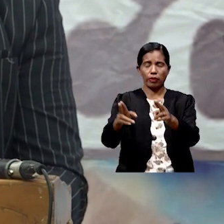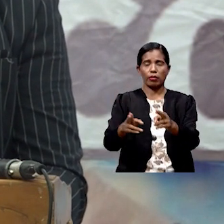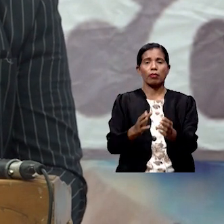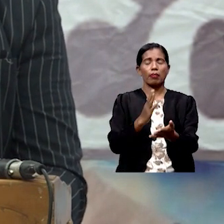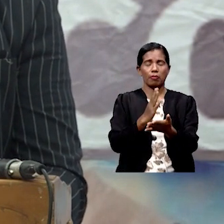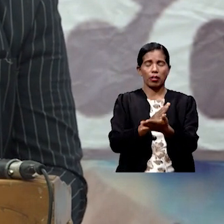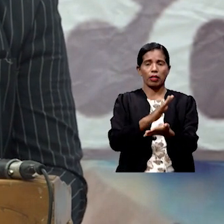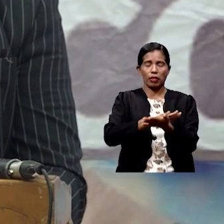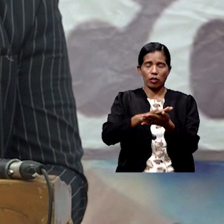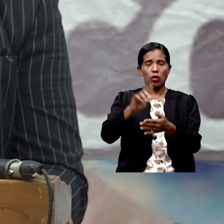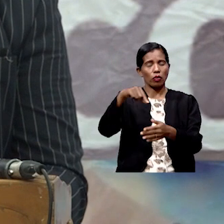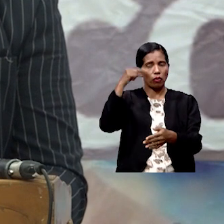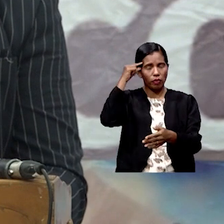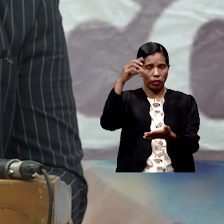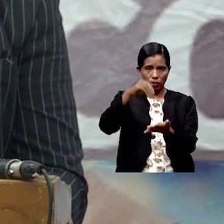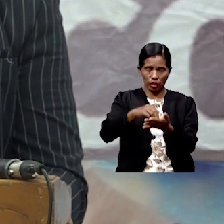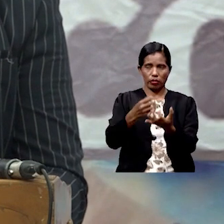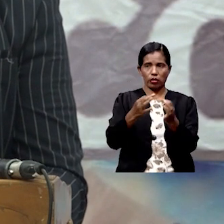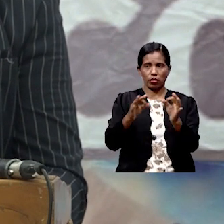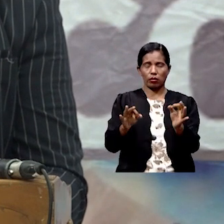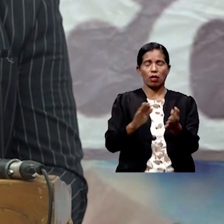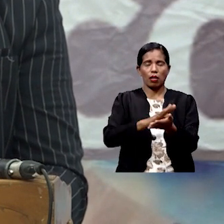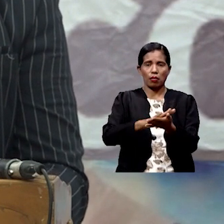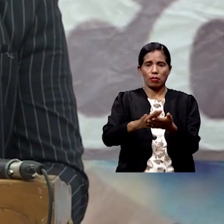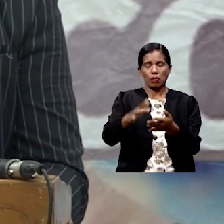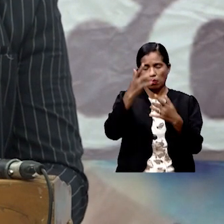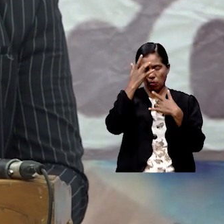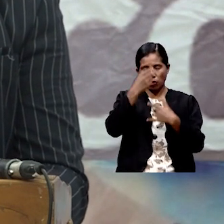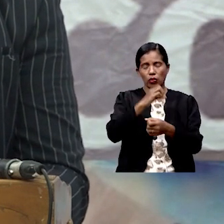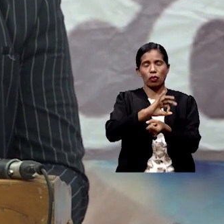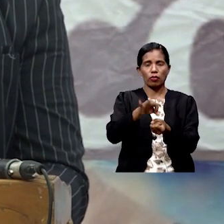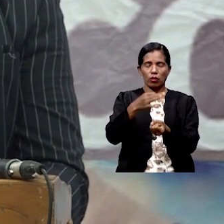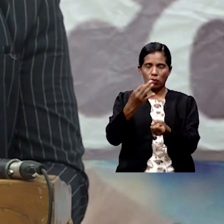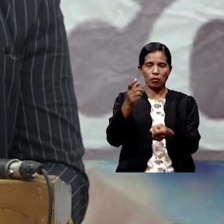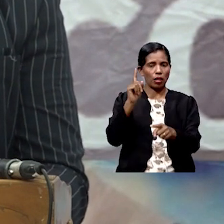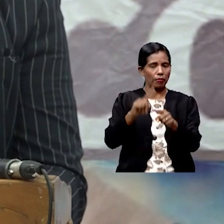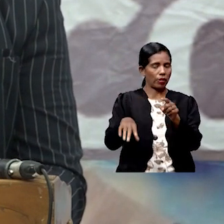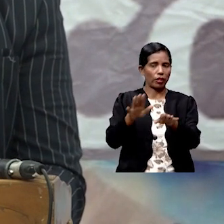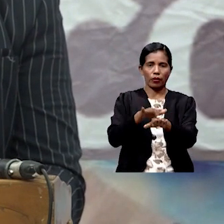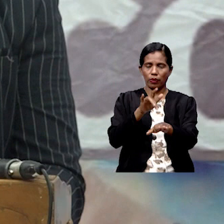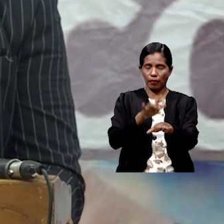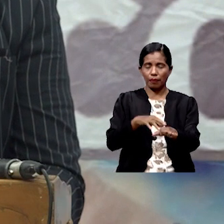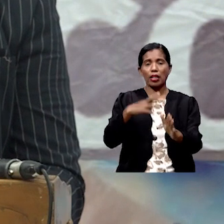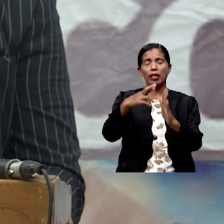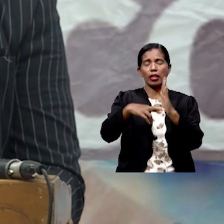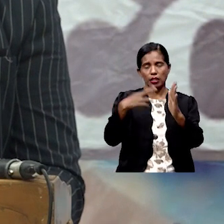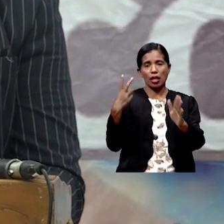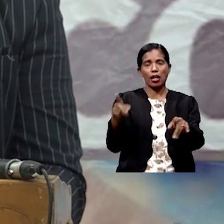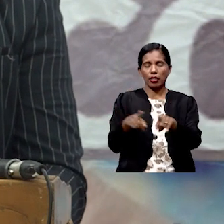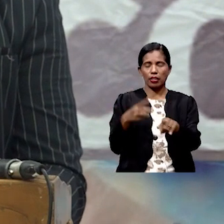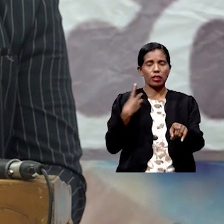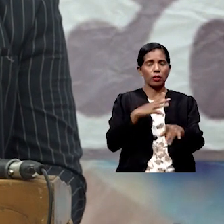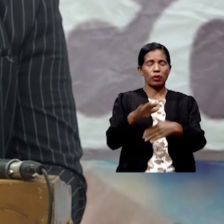nebe governo hatur ona atu prevene moras COVID-19 daet ba mai. Regra sirane hanesang itohotoh tene ona